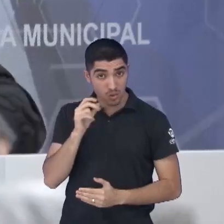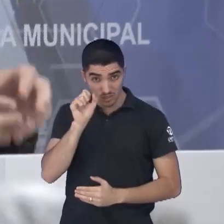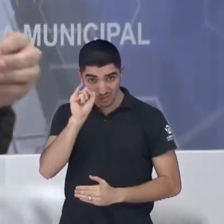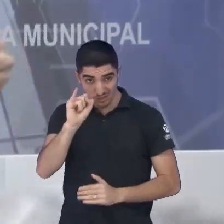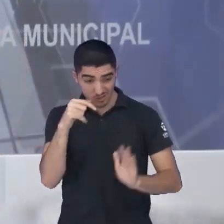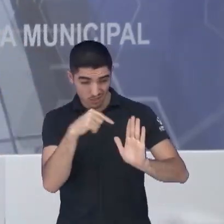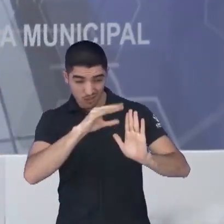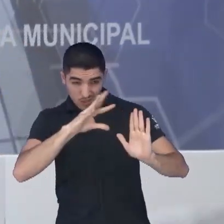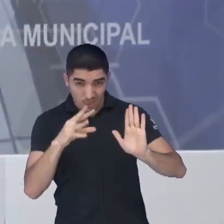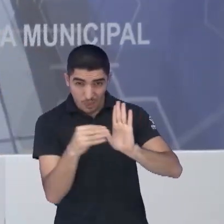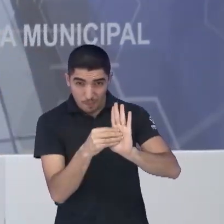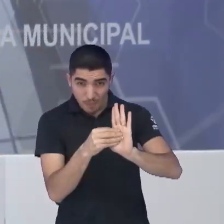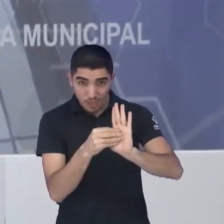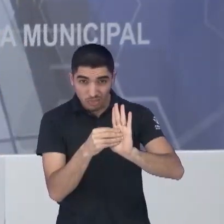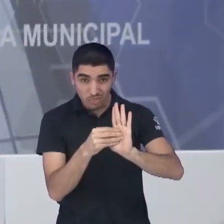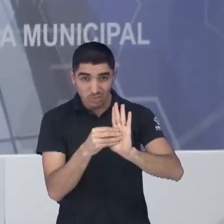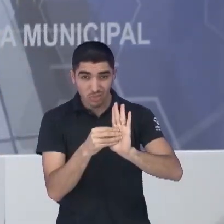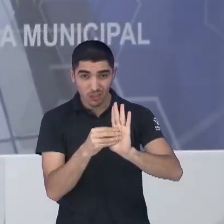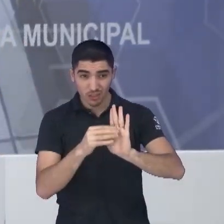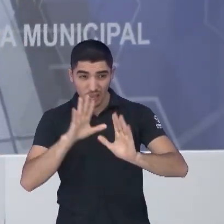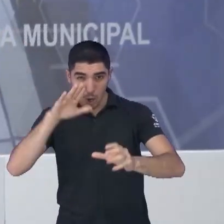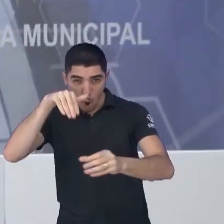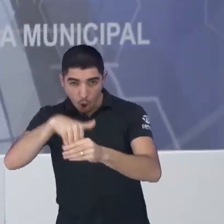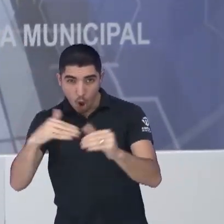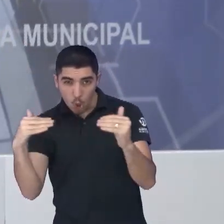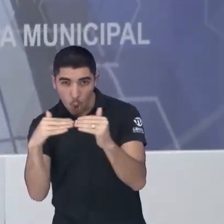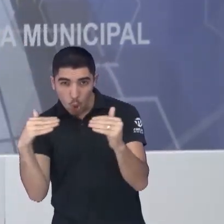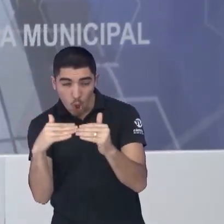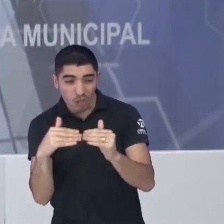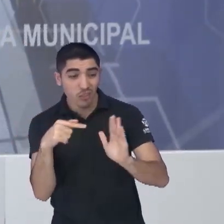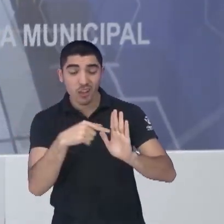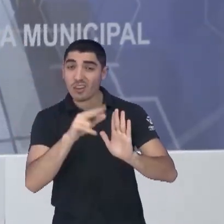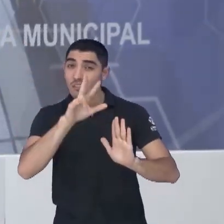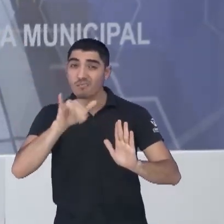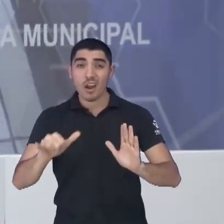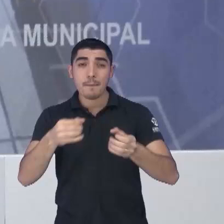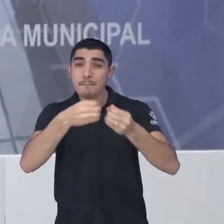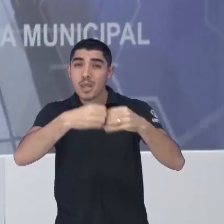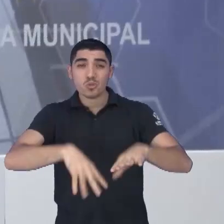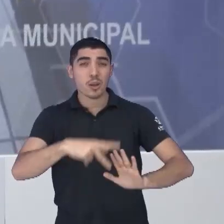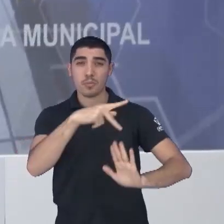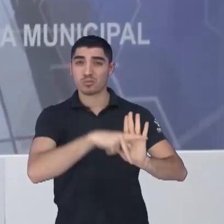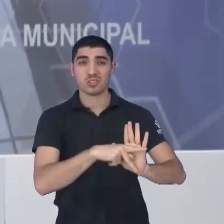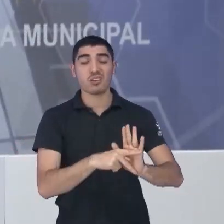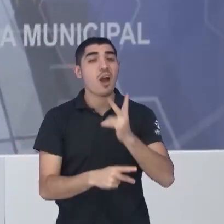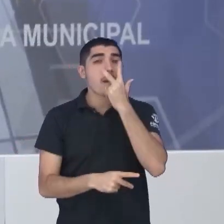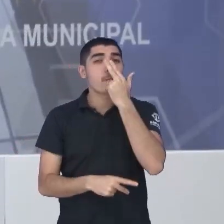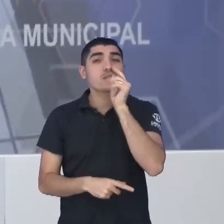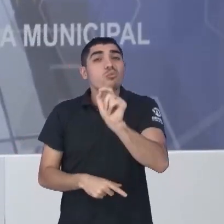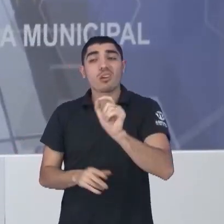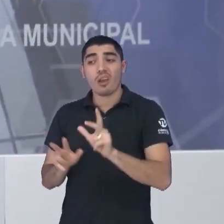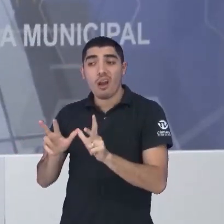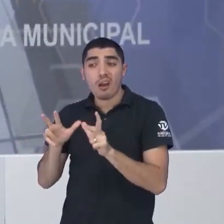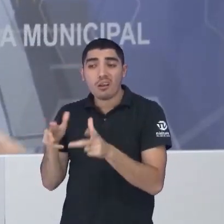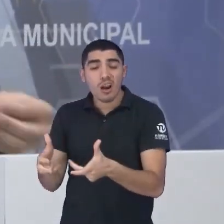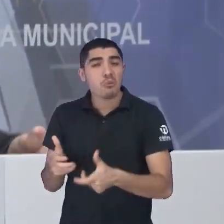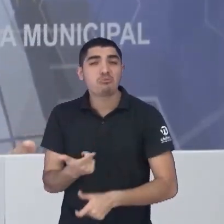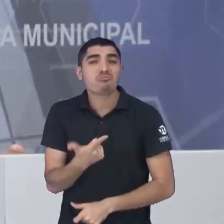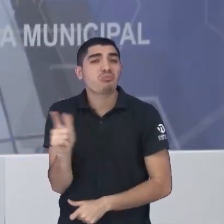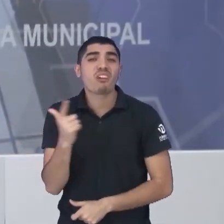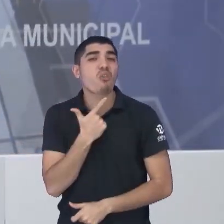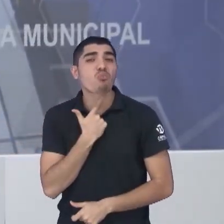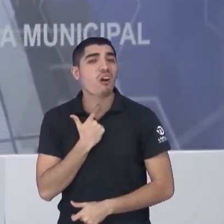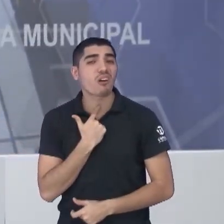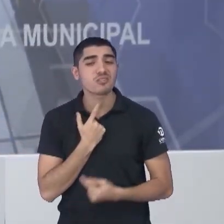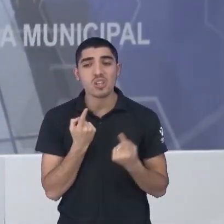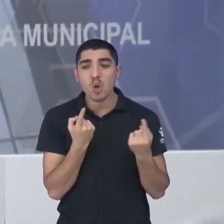que esvazia o projeto, vai ser interpretado como uma falta de vontade da Câmara Municipal de combater